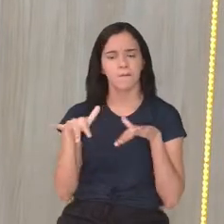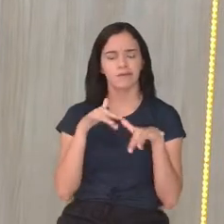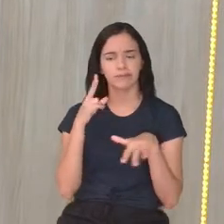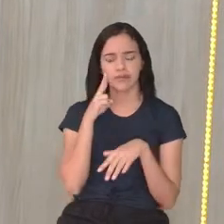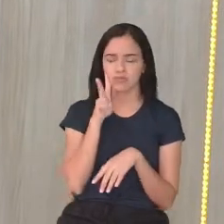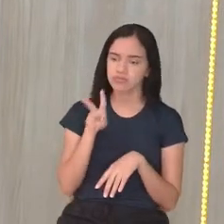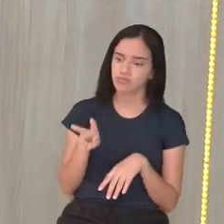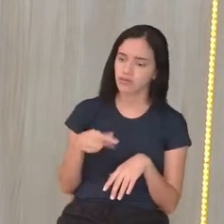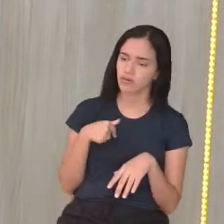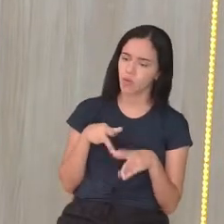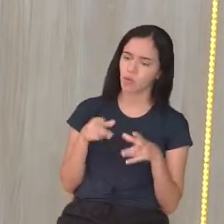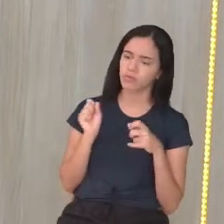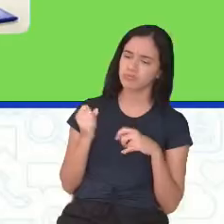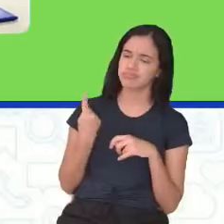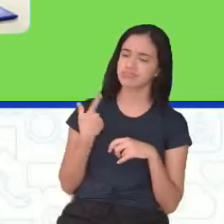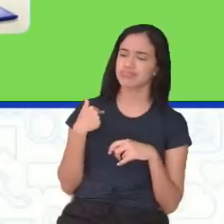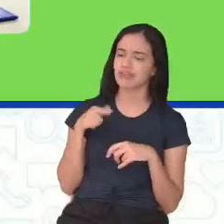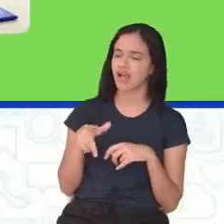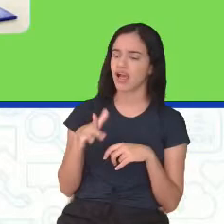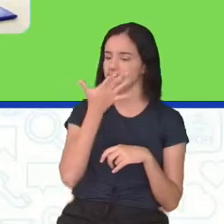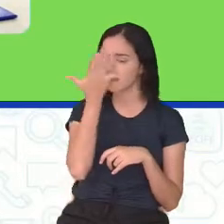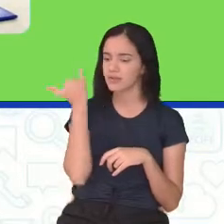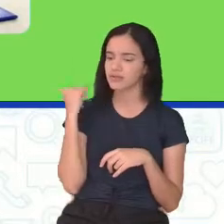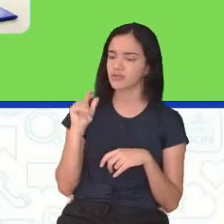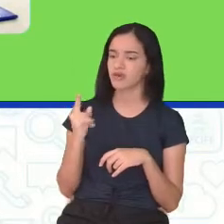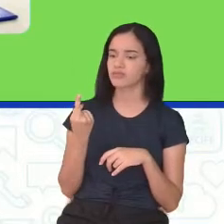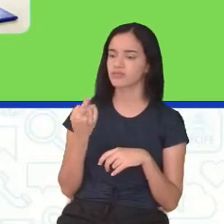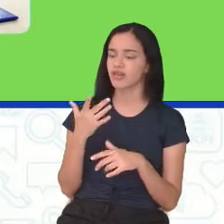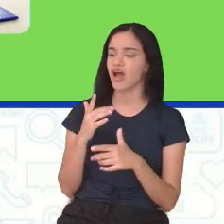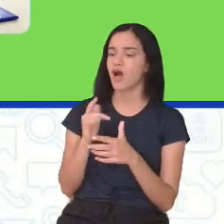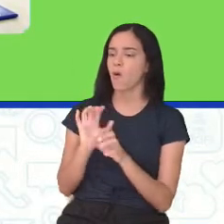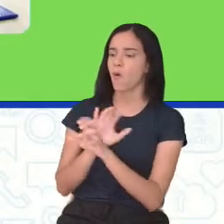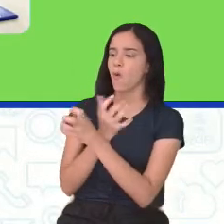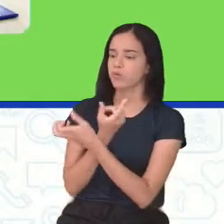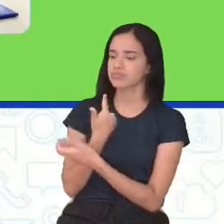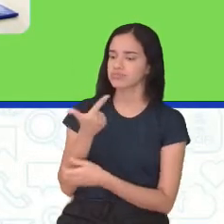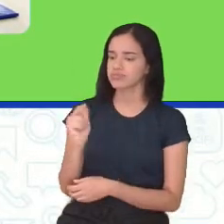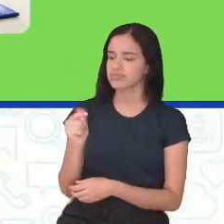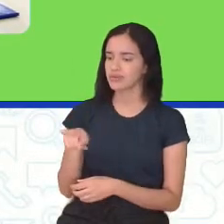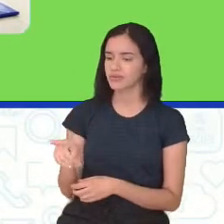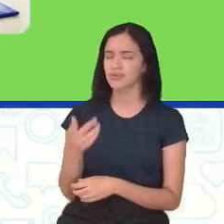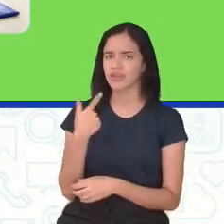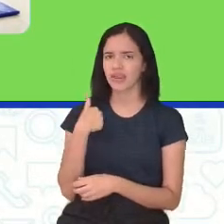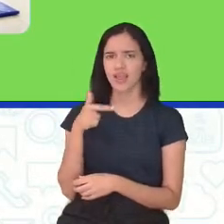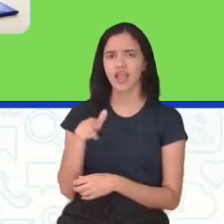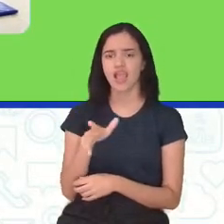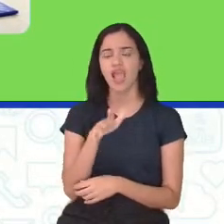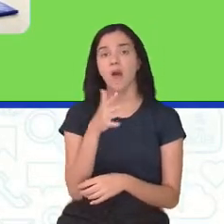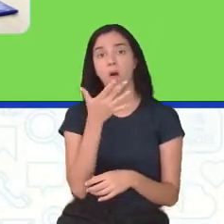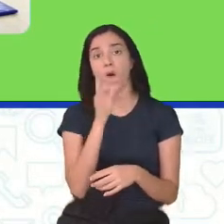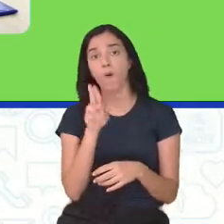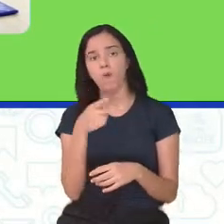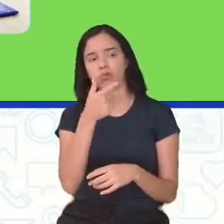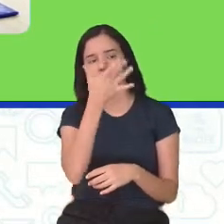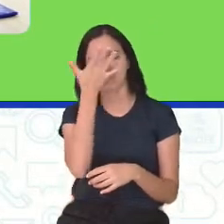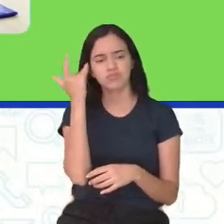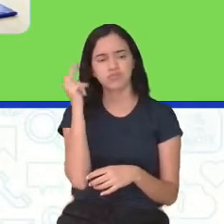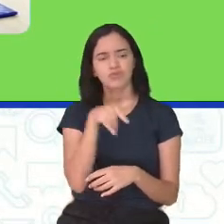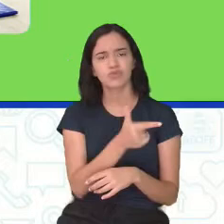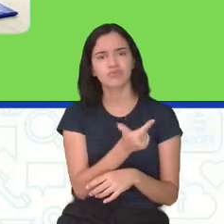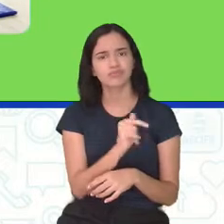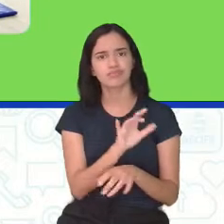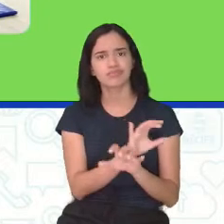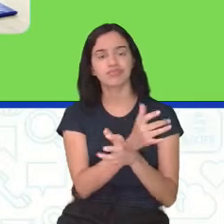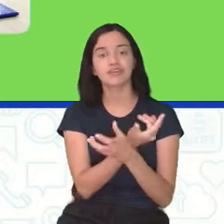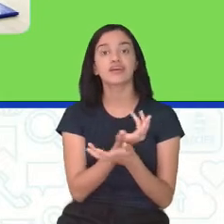diz, ô gente, essa pessoa aí não tem osso não, né? É o que todo mundo diz, né? Fulano não tem osso não. Tem